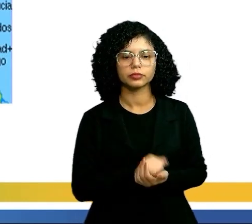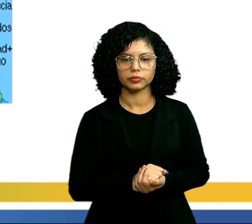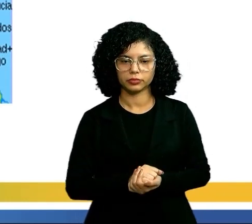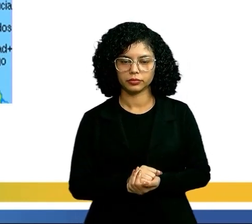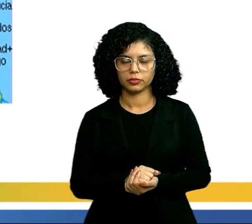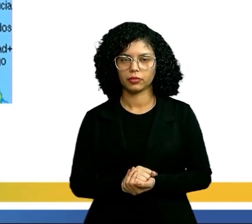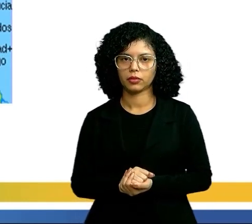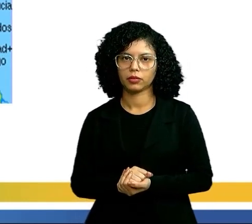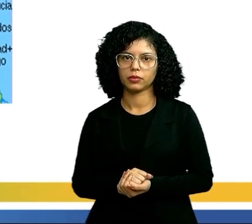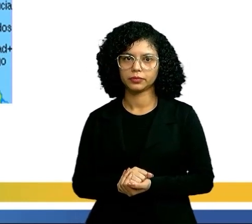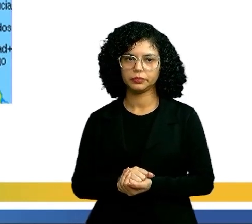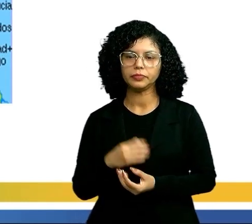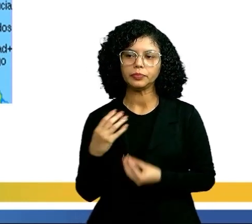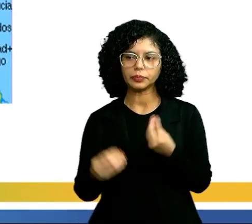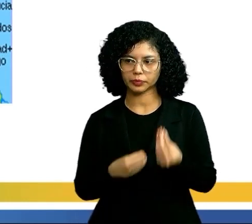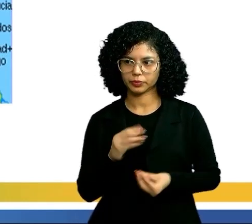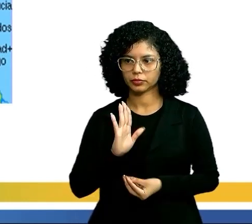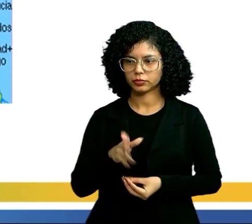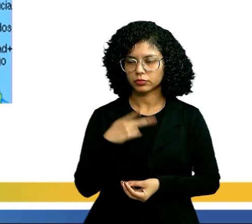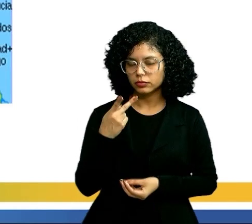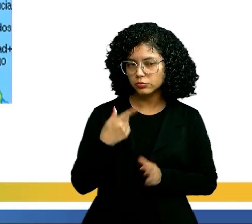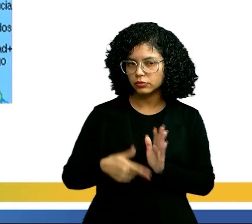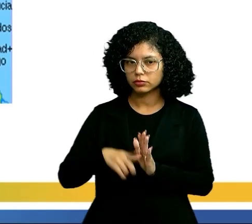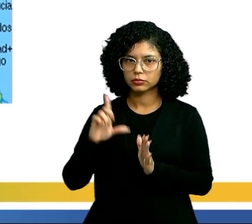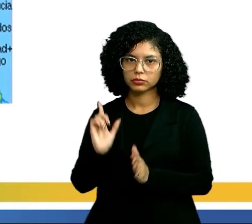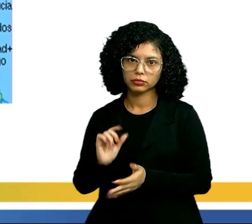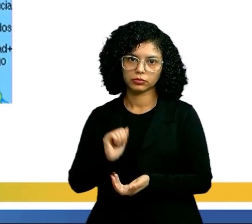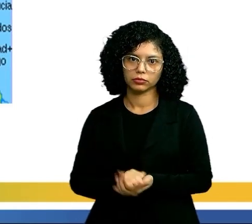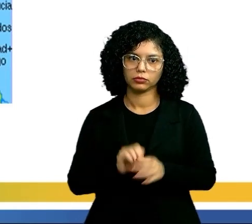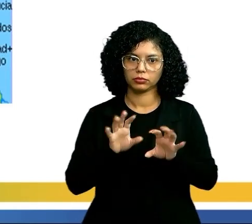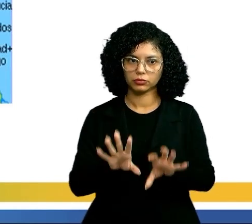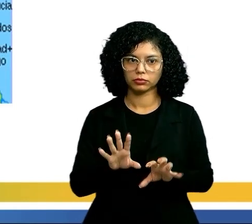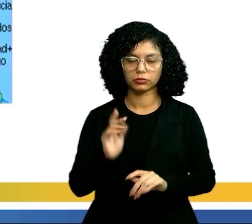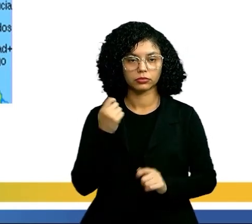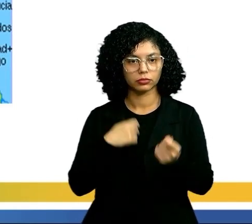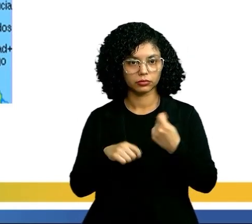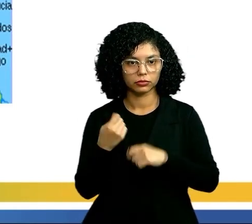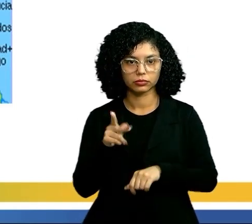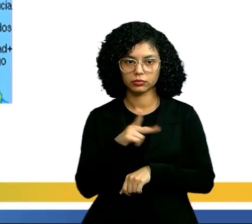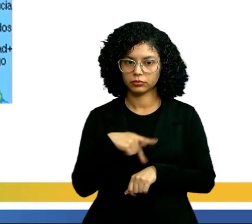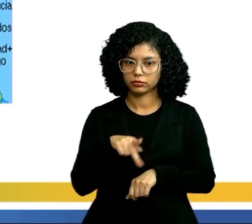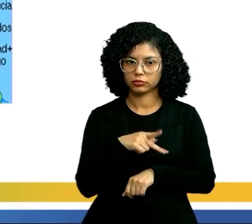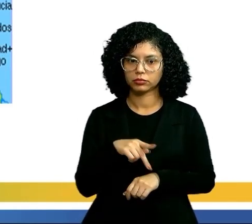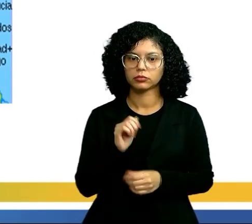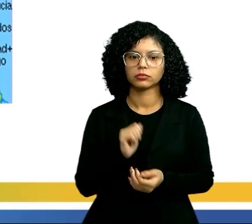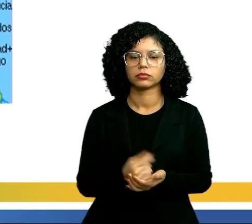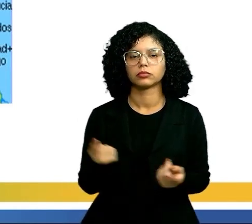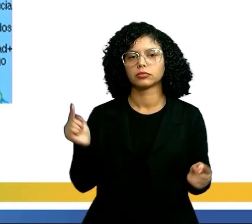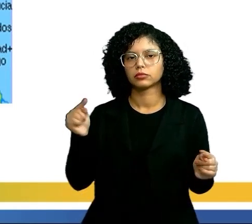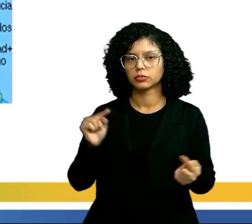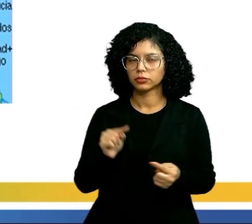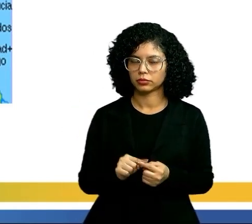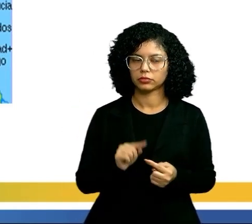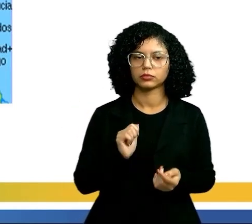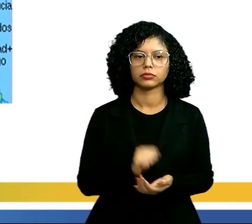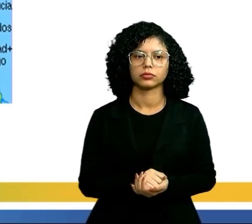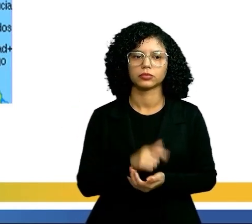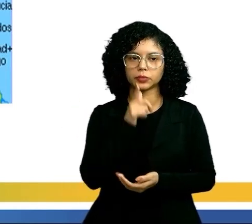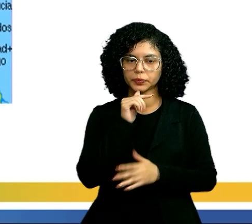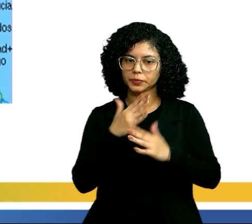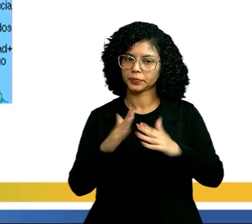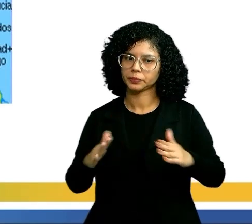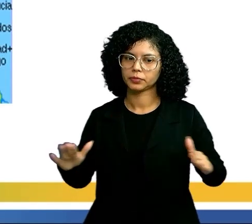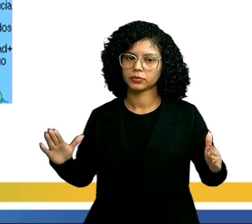Insular. Como eu já falei anteriormente, a economia desses países aí próximos ao Mar do